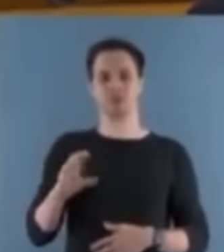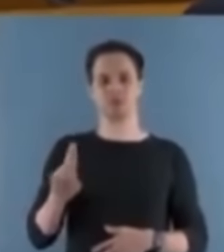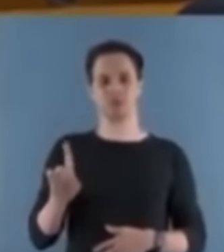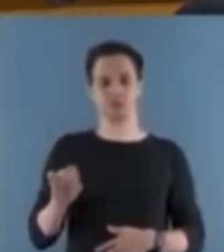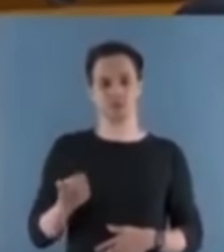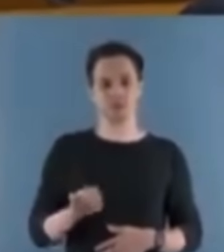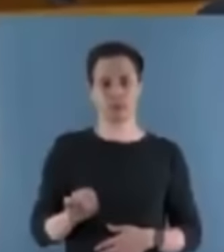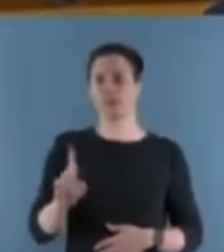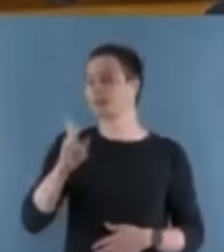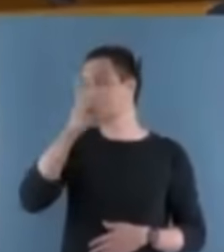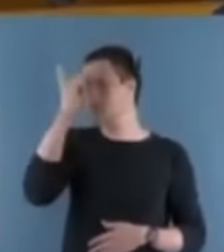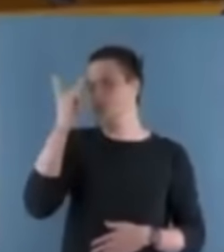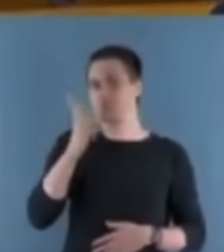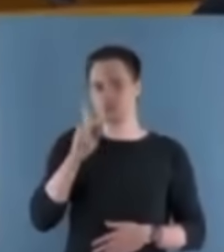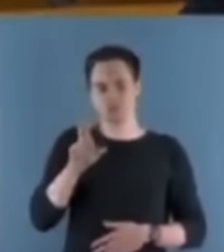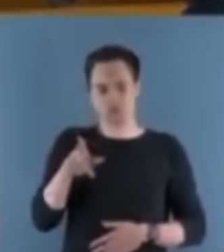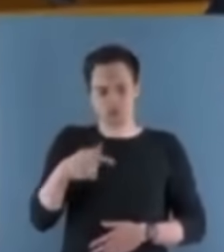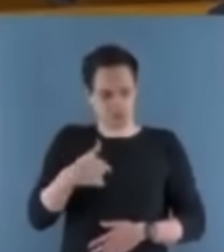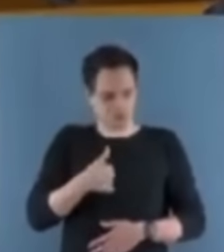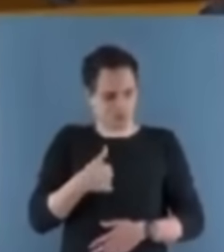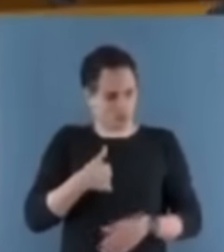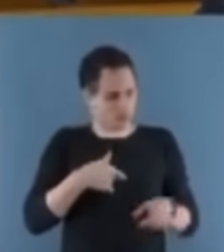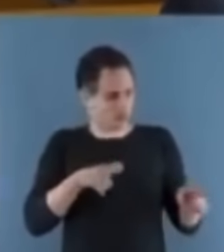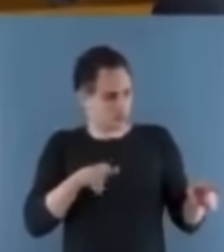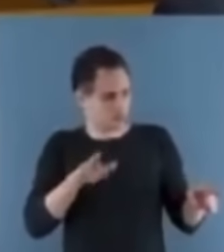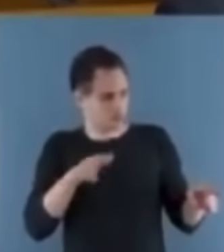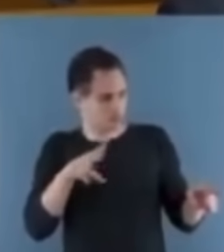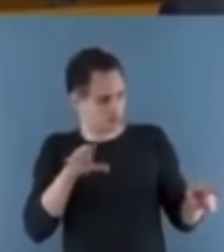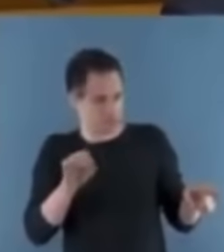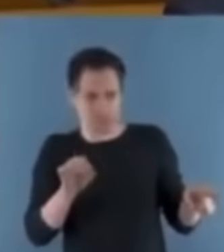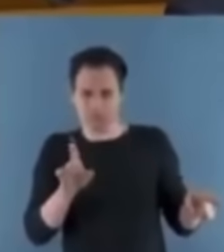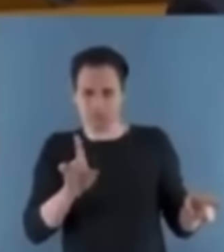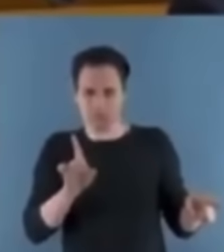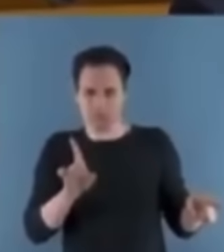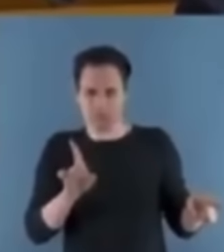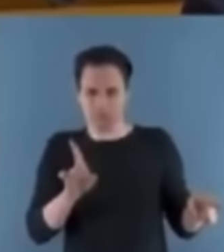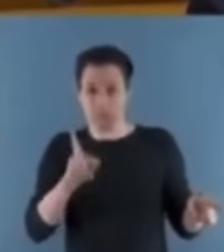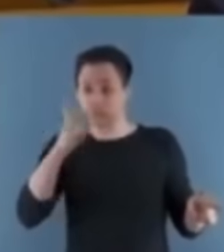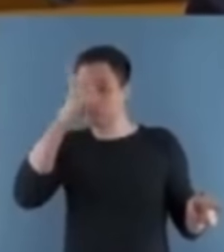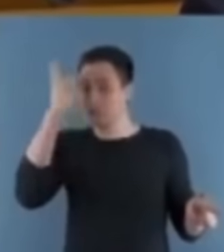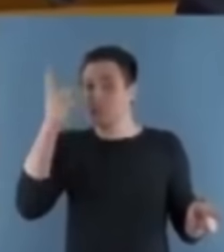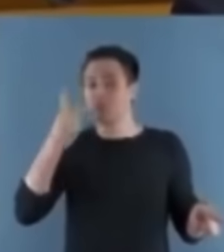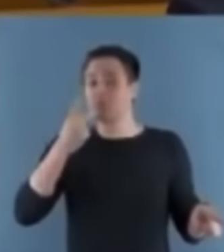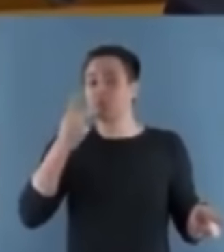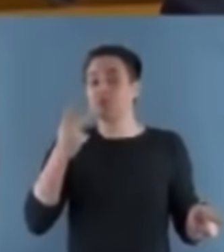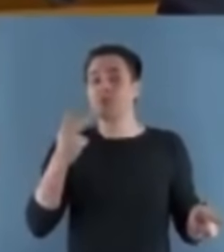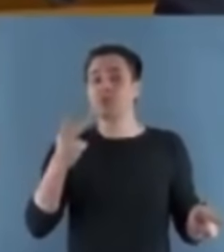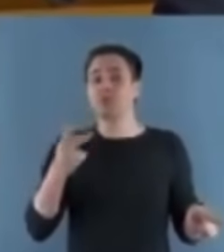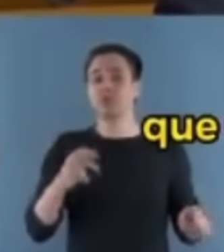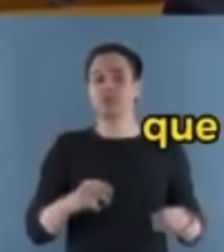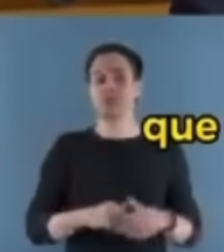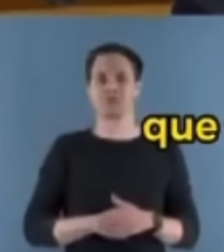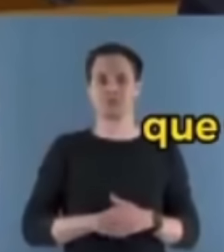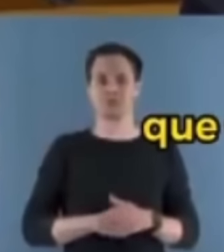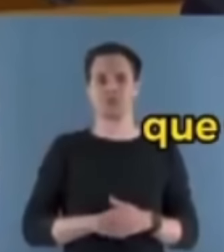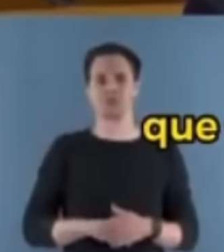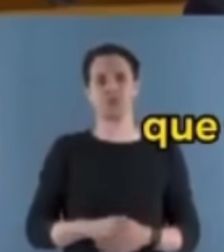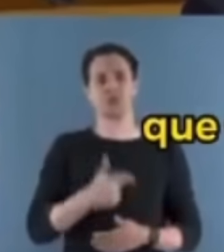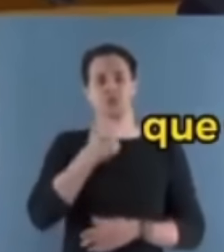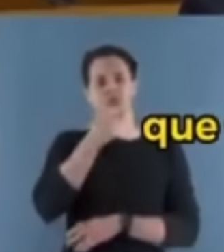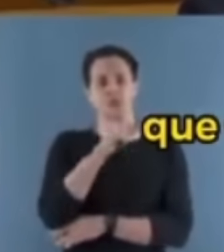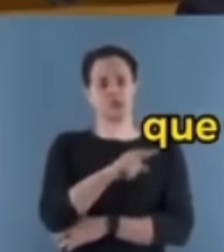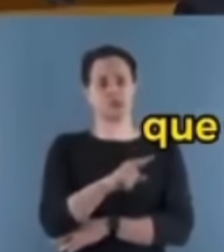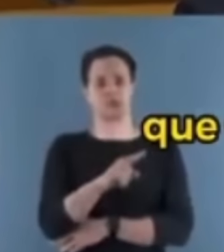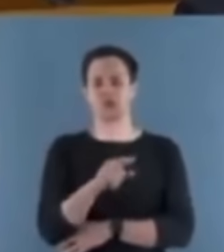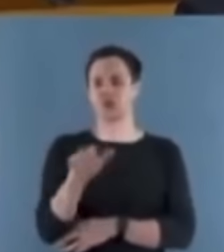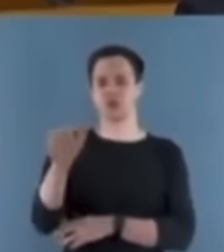Quem diz isso não foi eu, não foi o senador Girão, o deputado André Fernandes. Quem diz que Gonçalves Dias não acionou